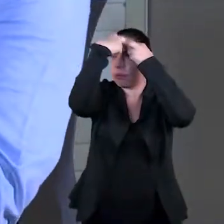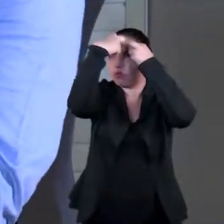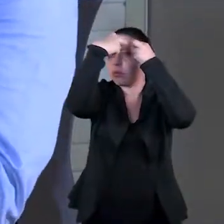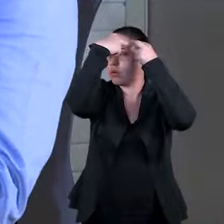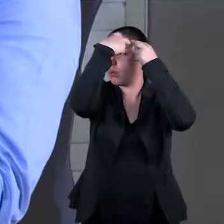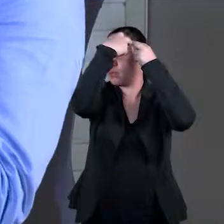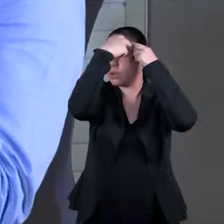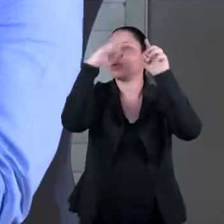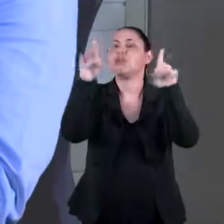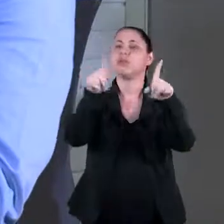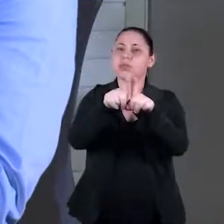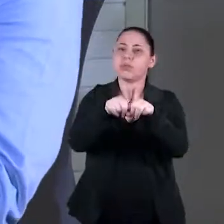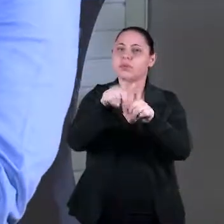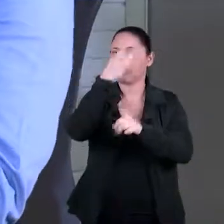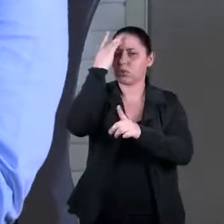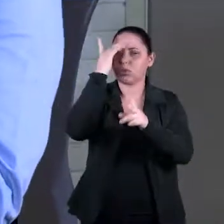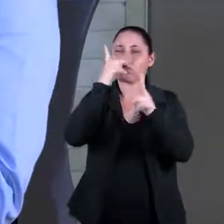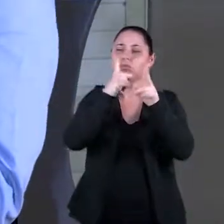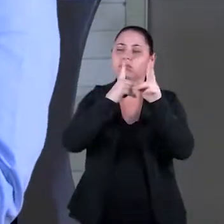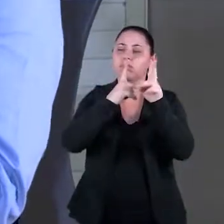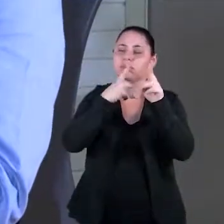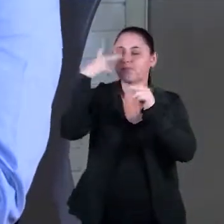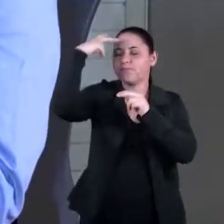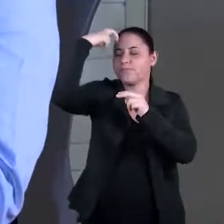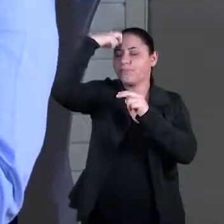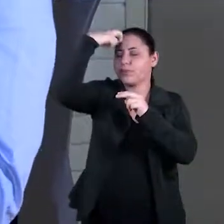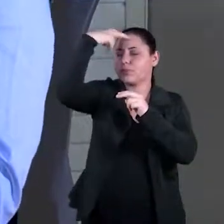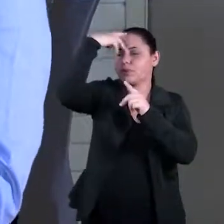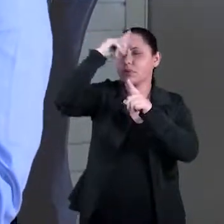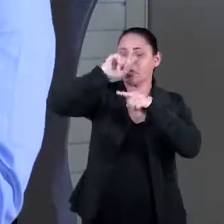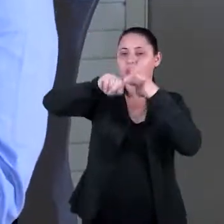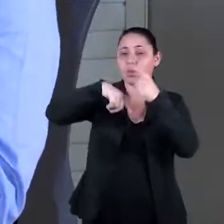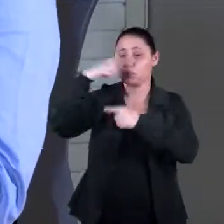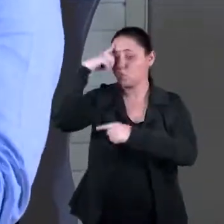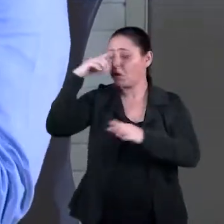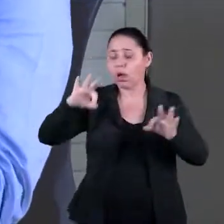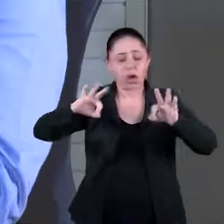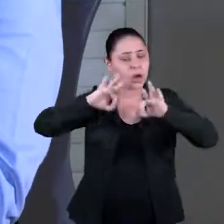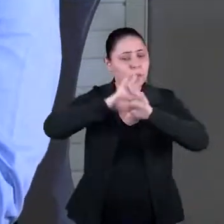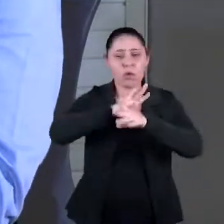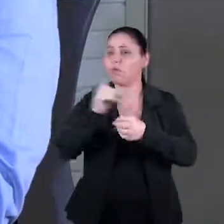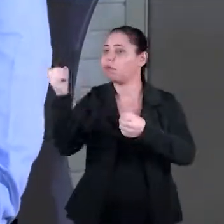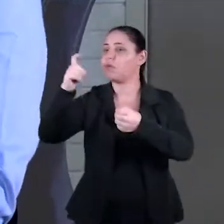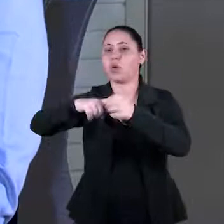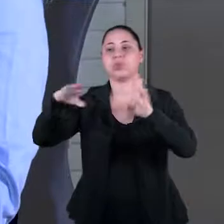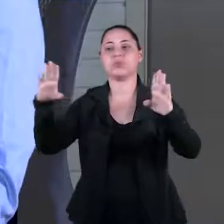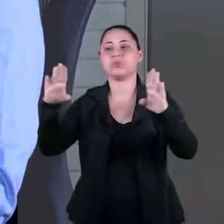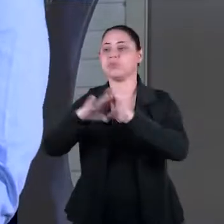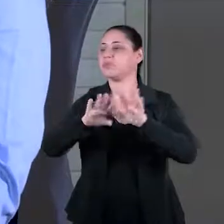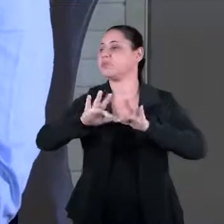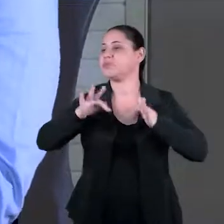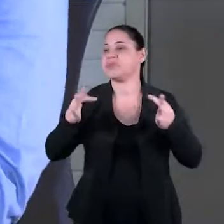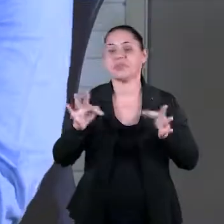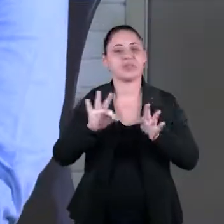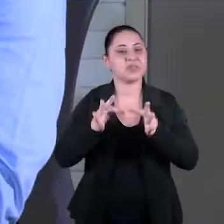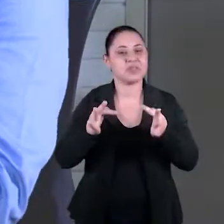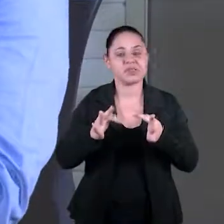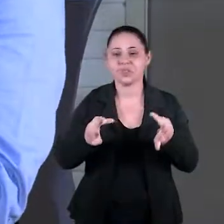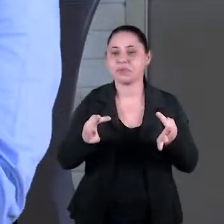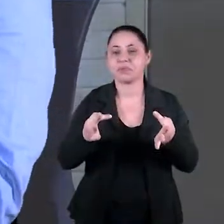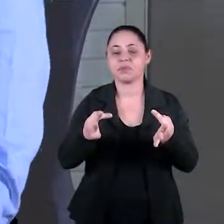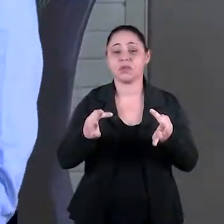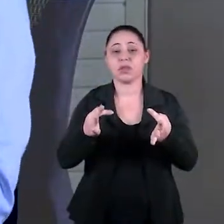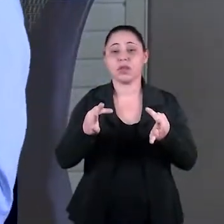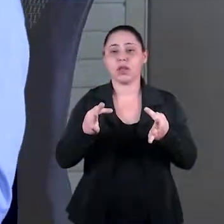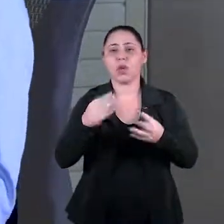sedação também, mas é uma anestesia muito tranquila e o paciente ele vai para casa no mesmo dia. Então é uma cirurgia muito, muito tranquila. A recuperação ela